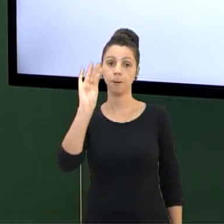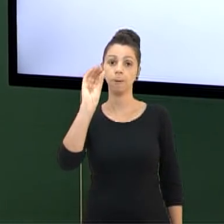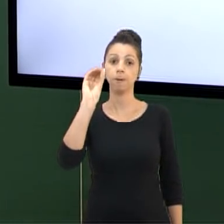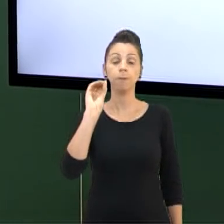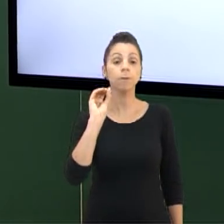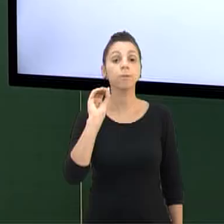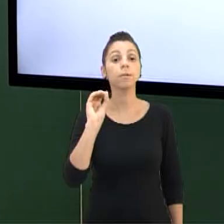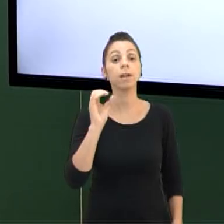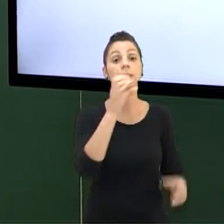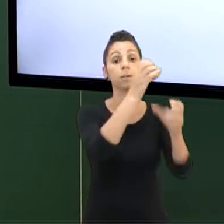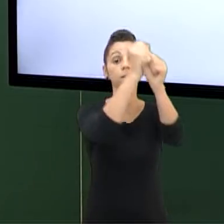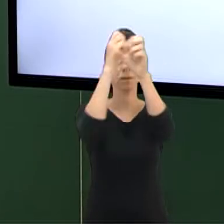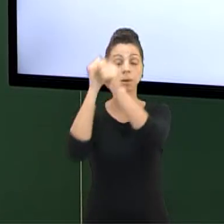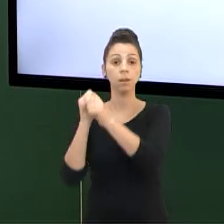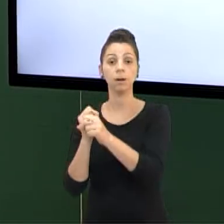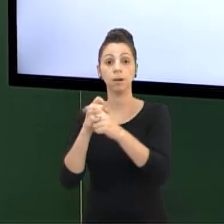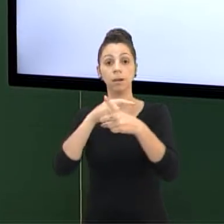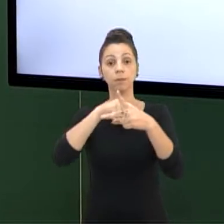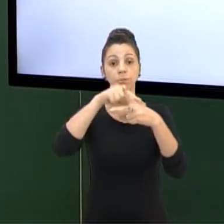é 44